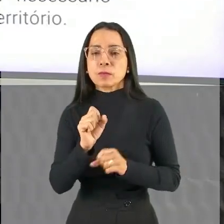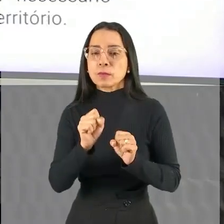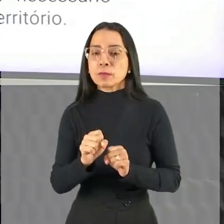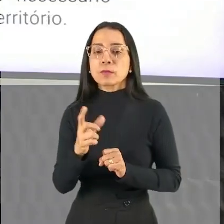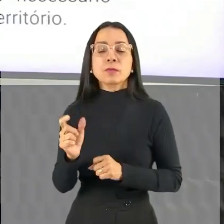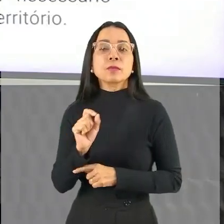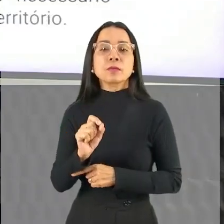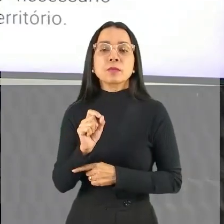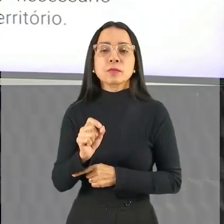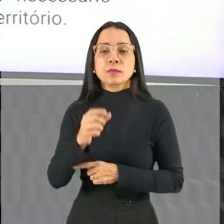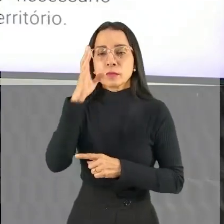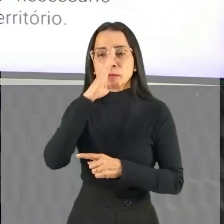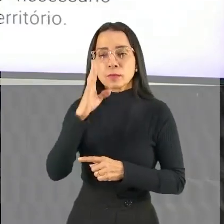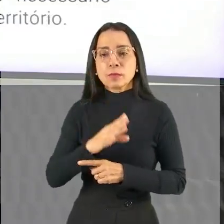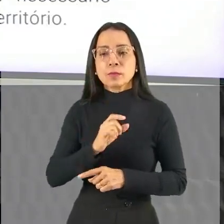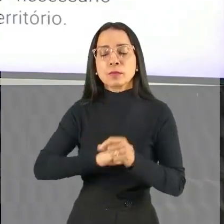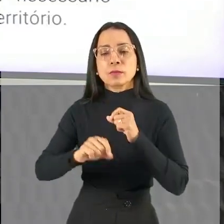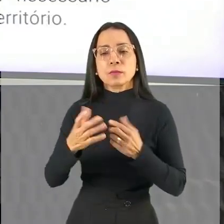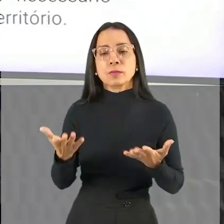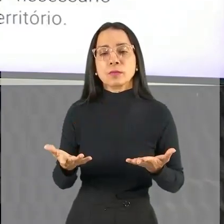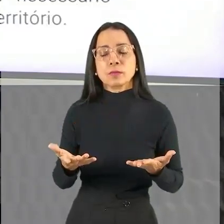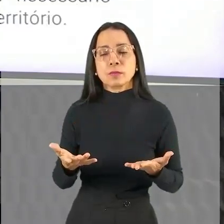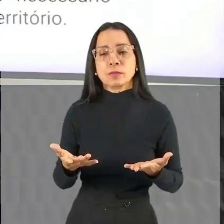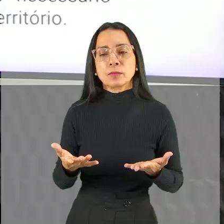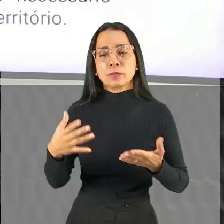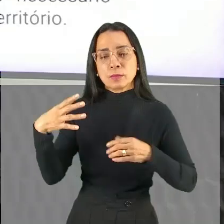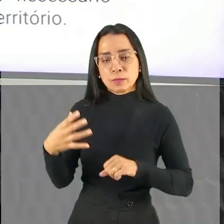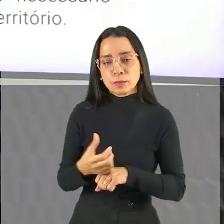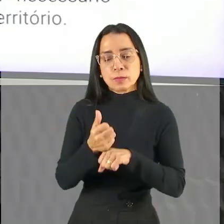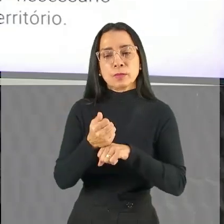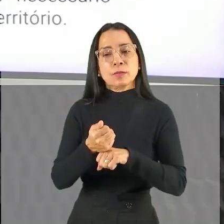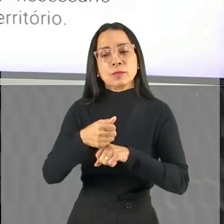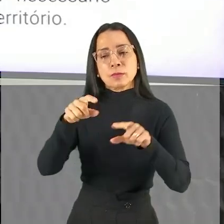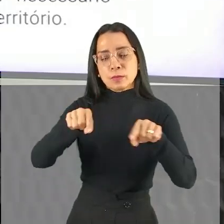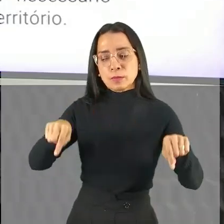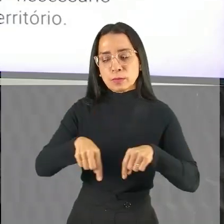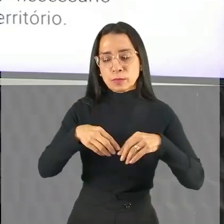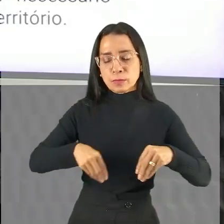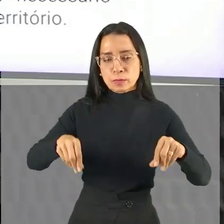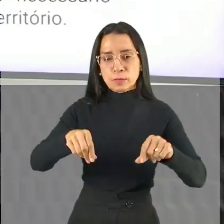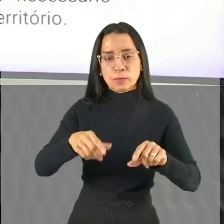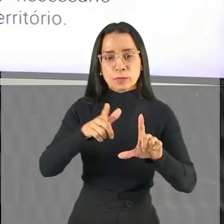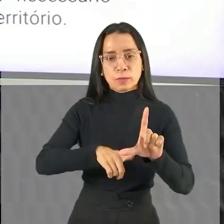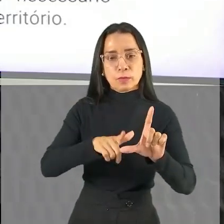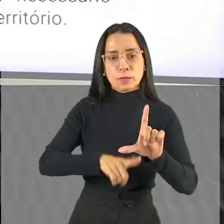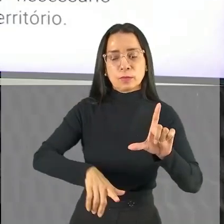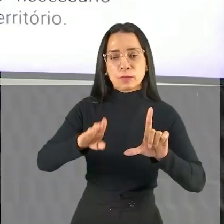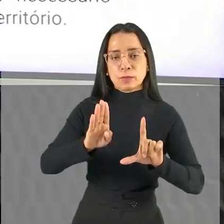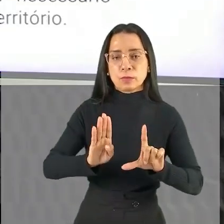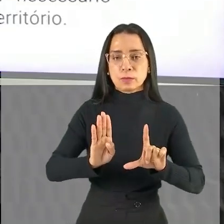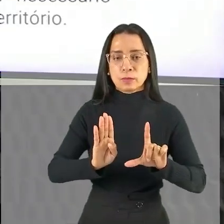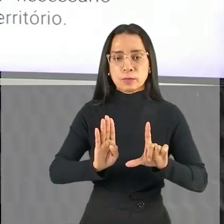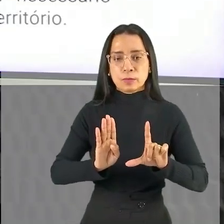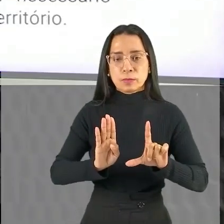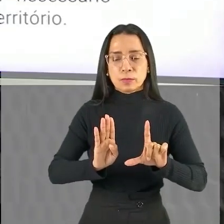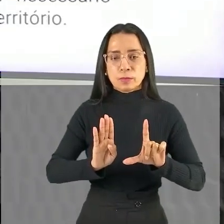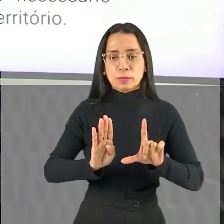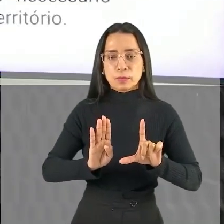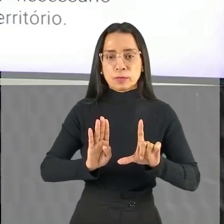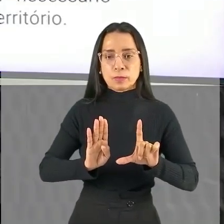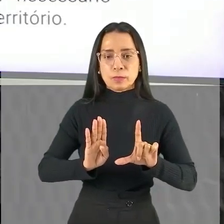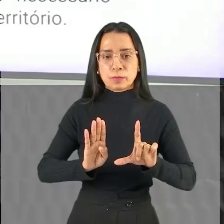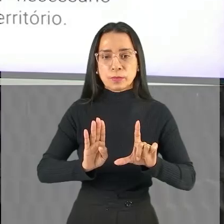ser então o Brasil, e vamos lá para o Brasil para colonizar esse território. A letra B. Foi iniciada antes das